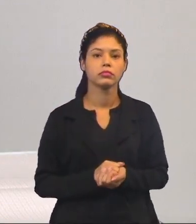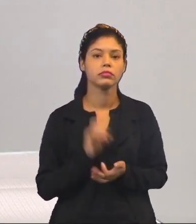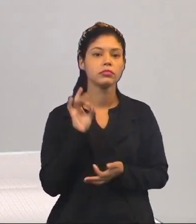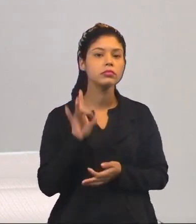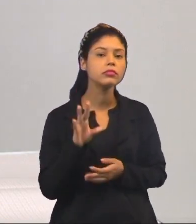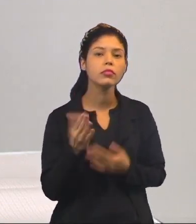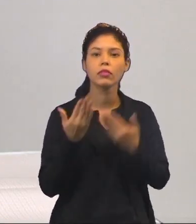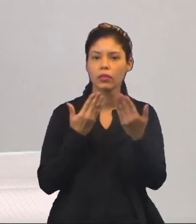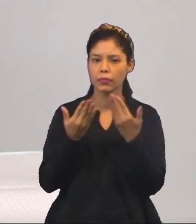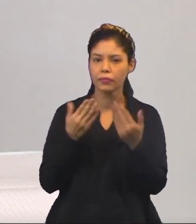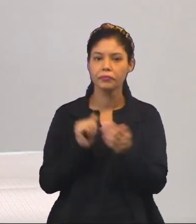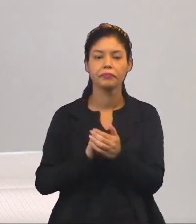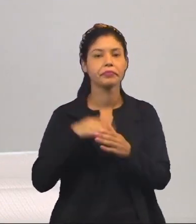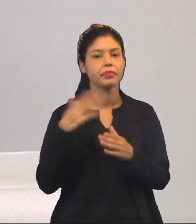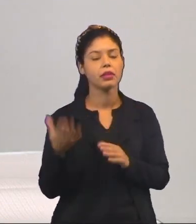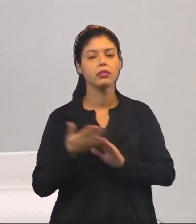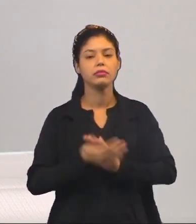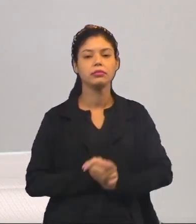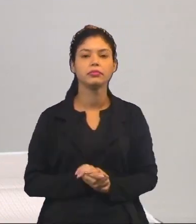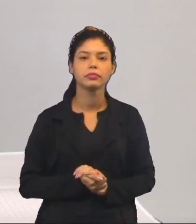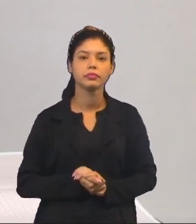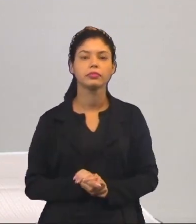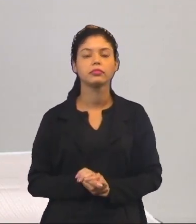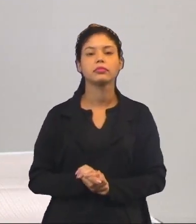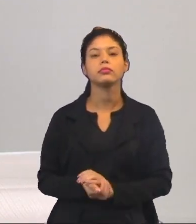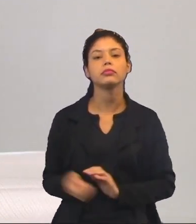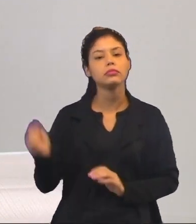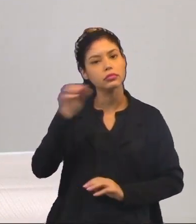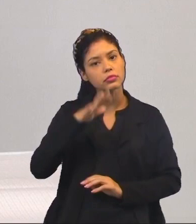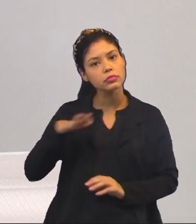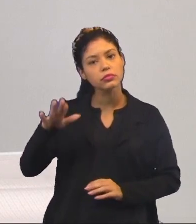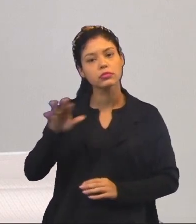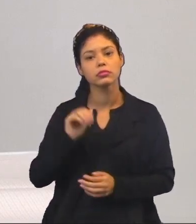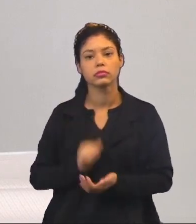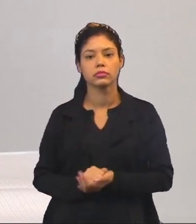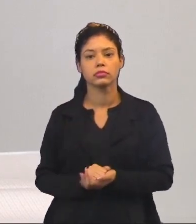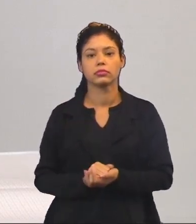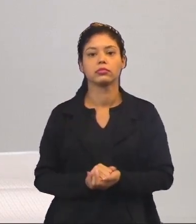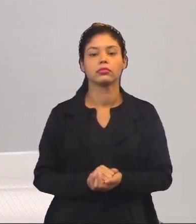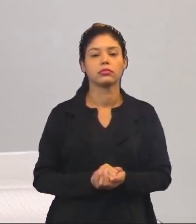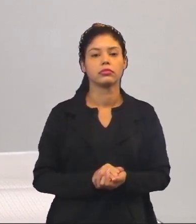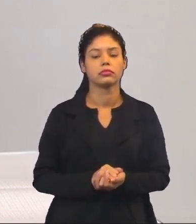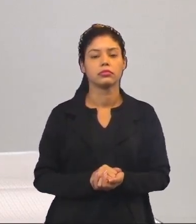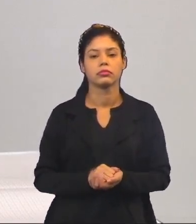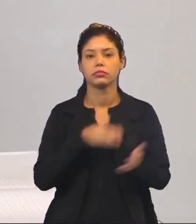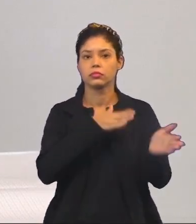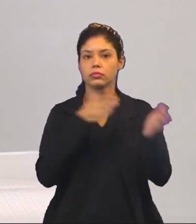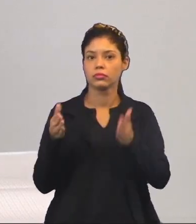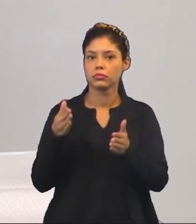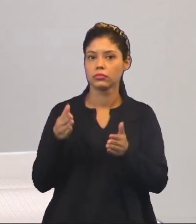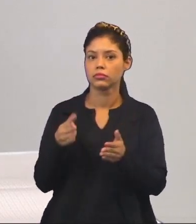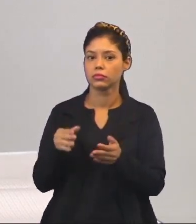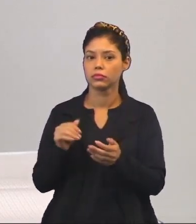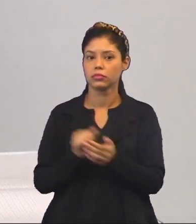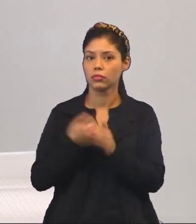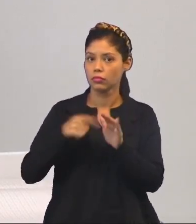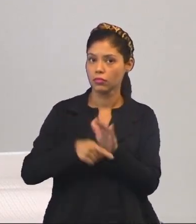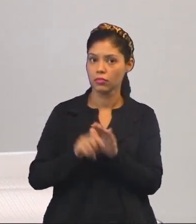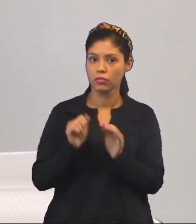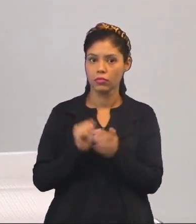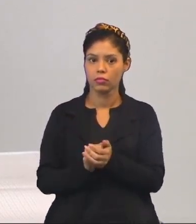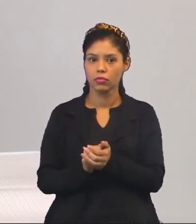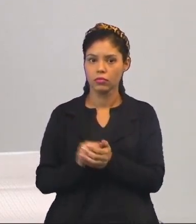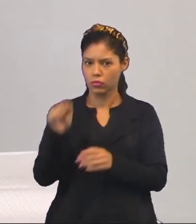perímetro só está relacionado à parte externa. E a área, ela está relacionada à parte interior, interna,